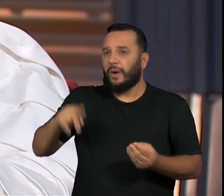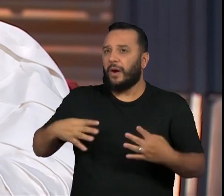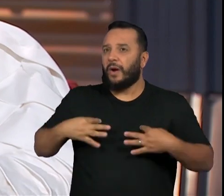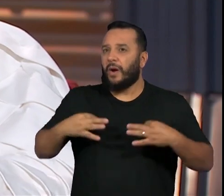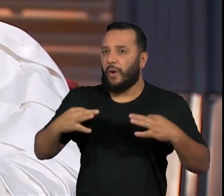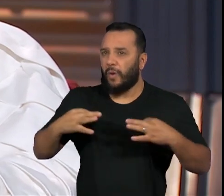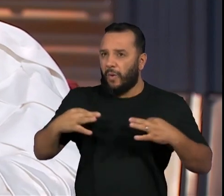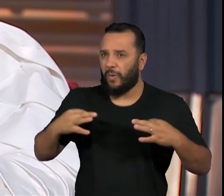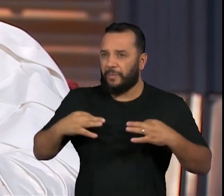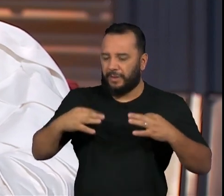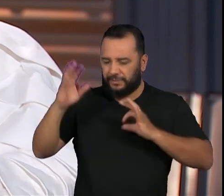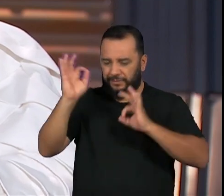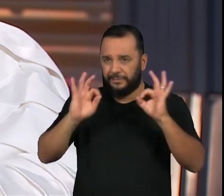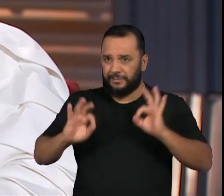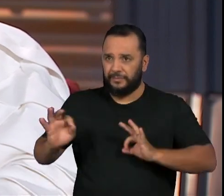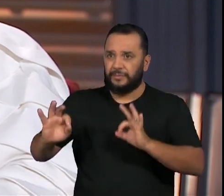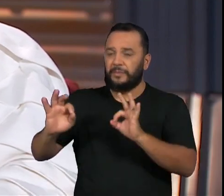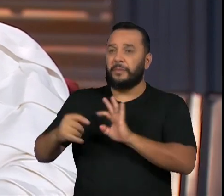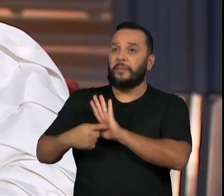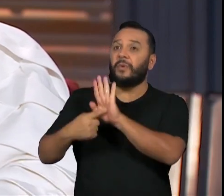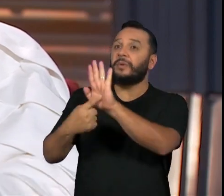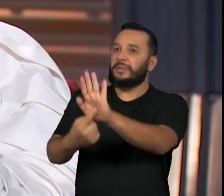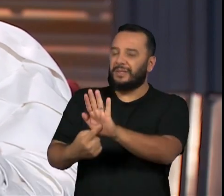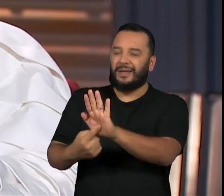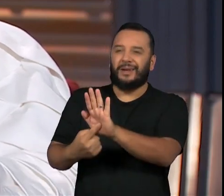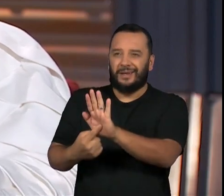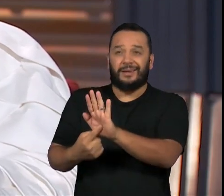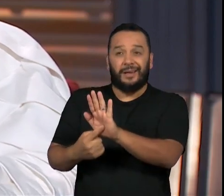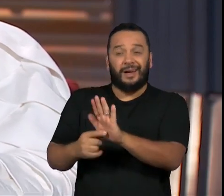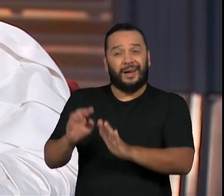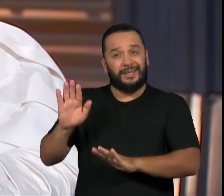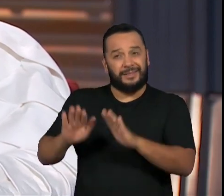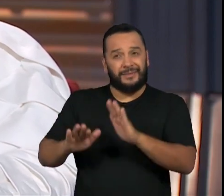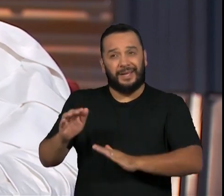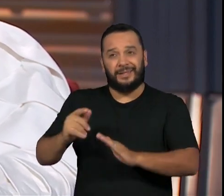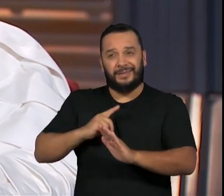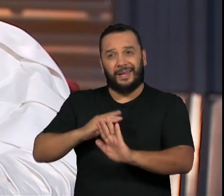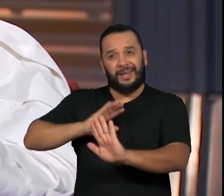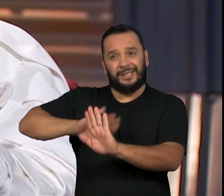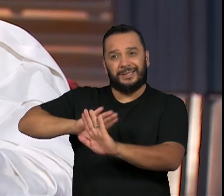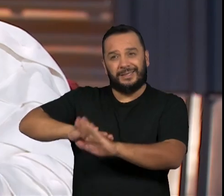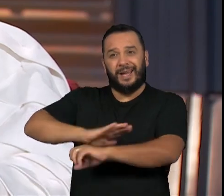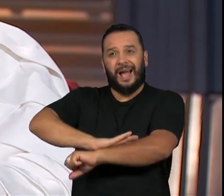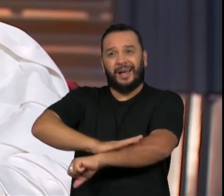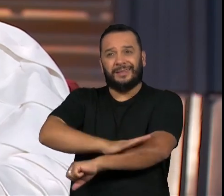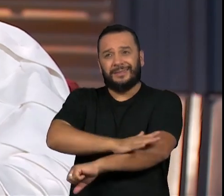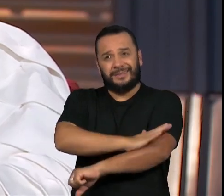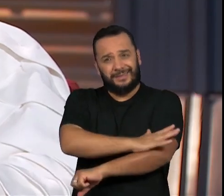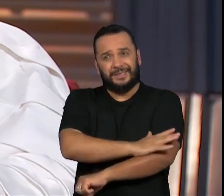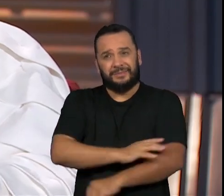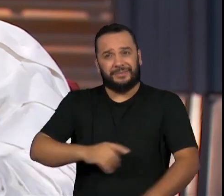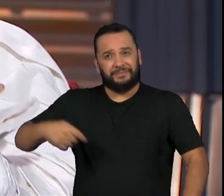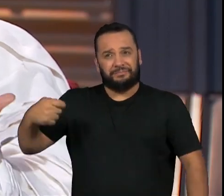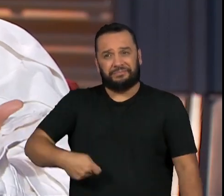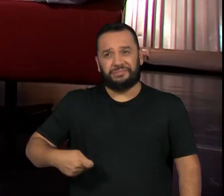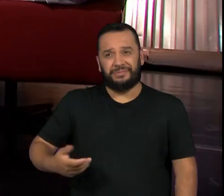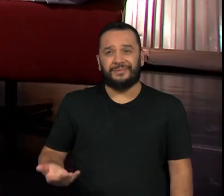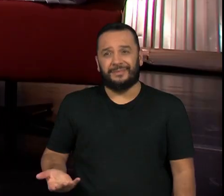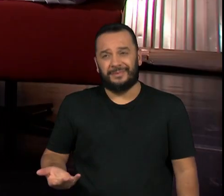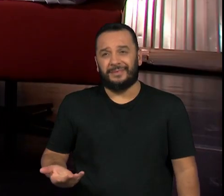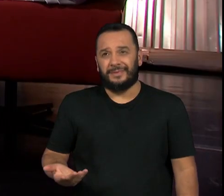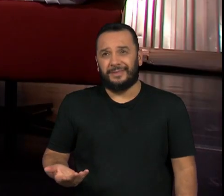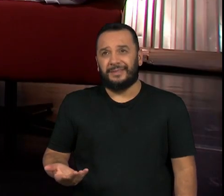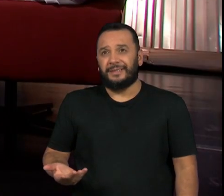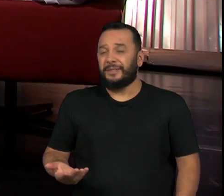materialidade do racismo de uma maneira tão contundente, né, que não tem